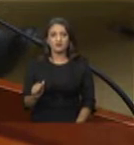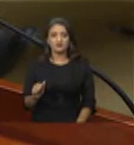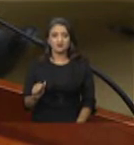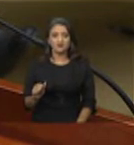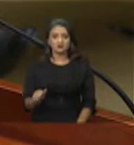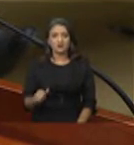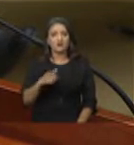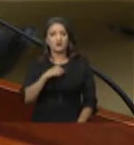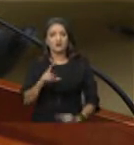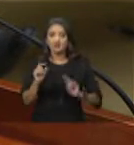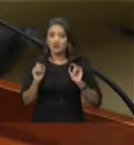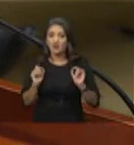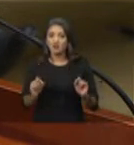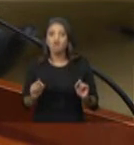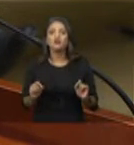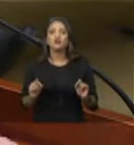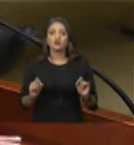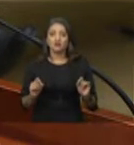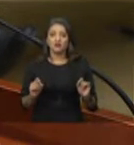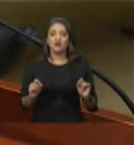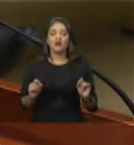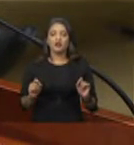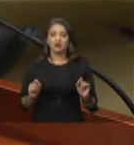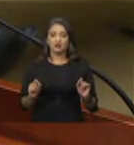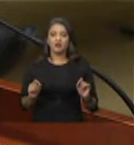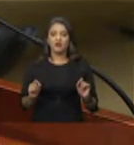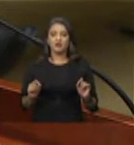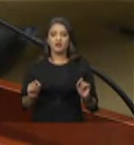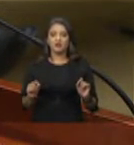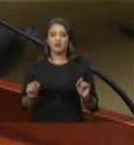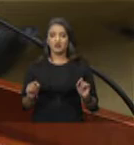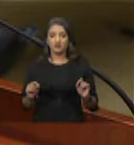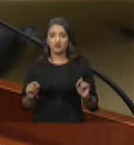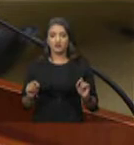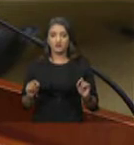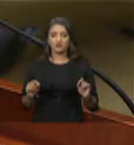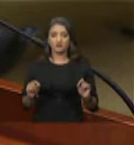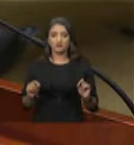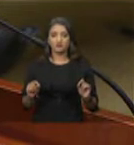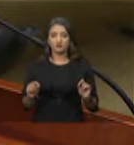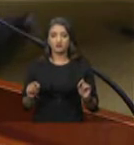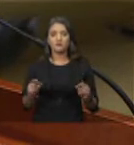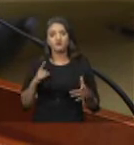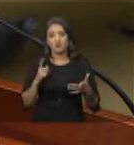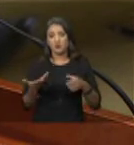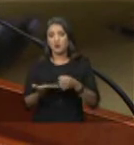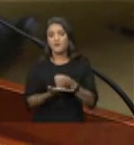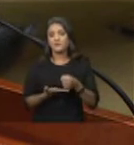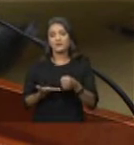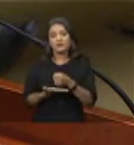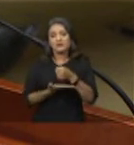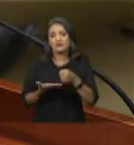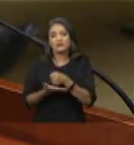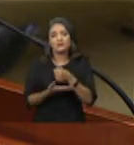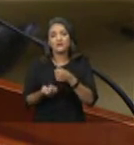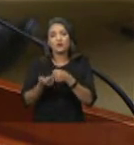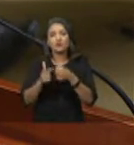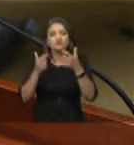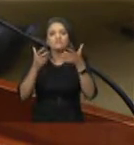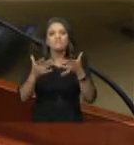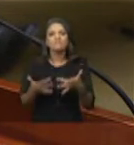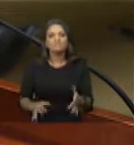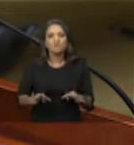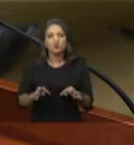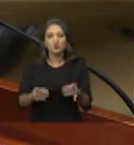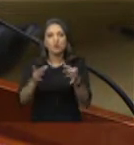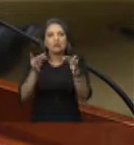abrange ouro e todos os outros ativos com fundamentação não usar Oriente quando